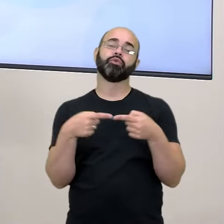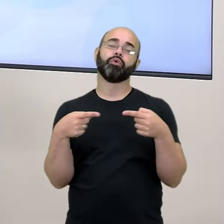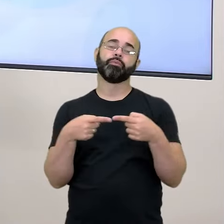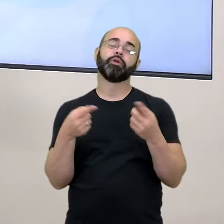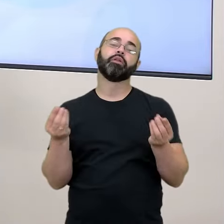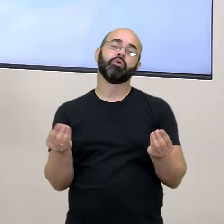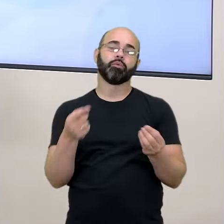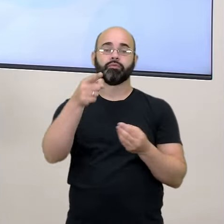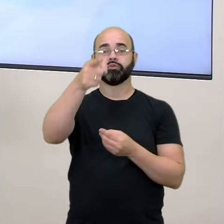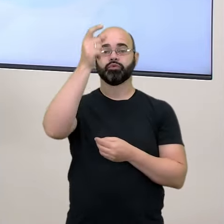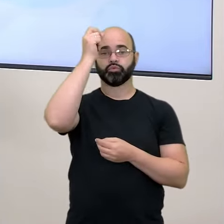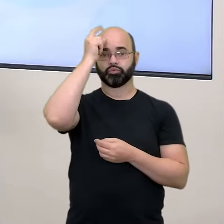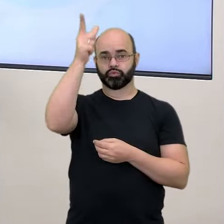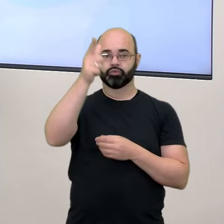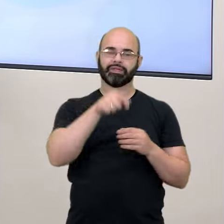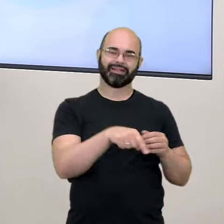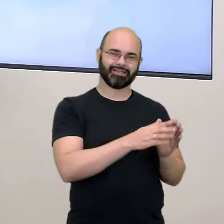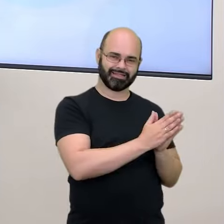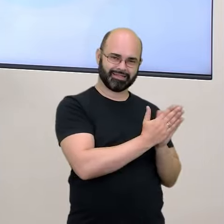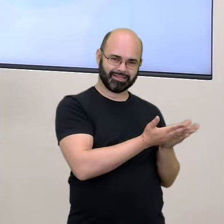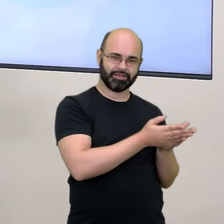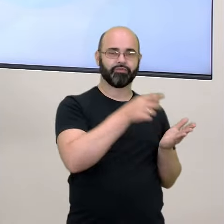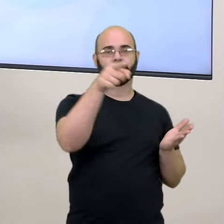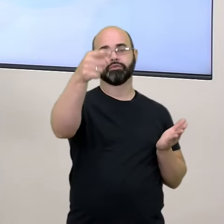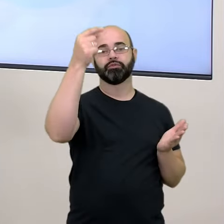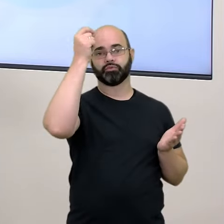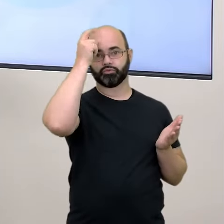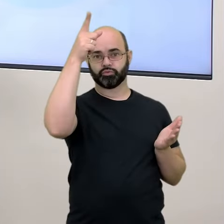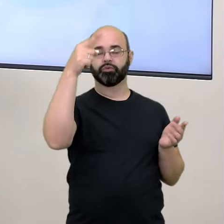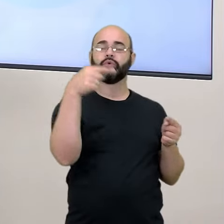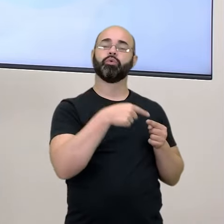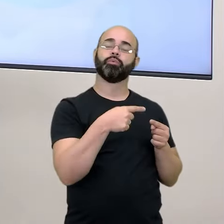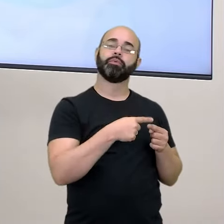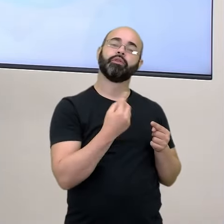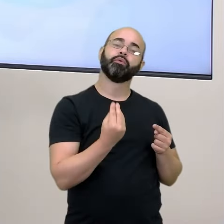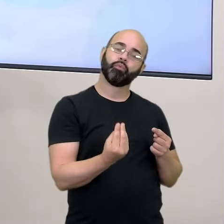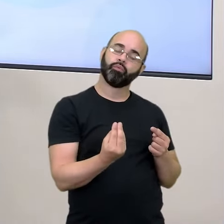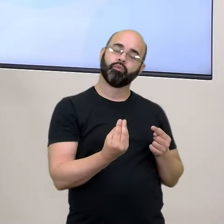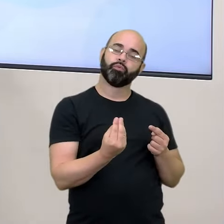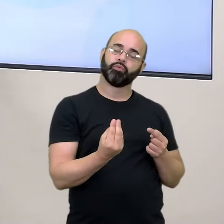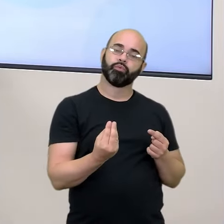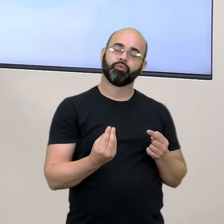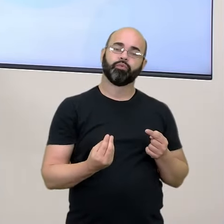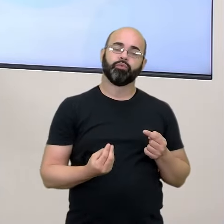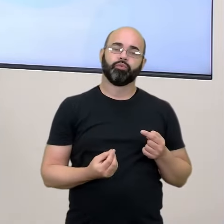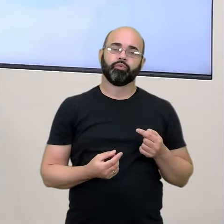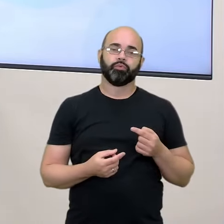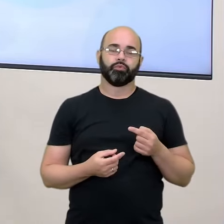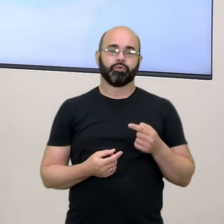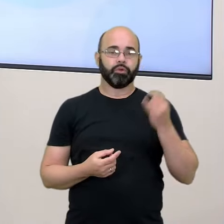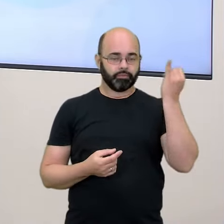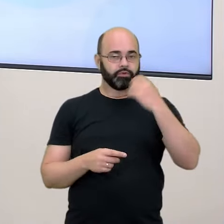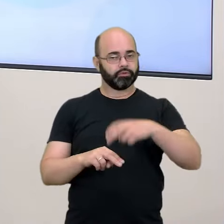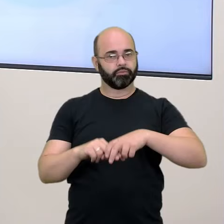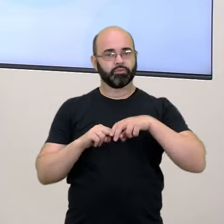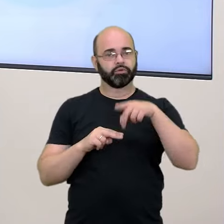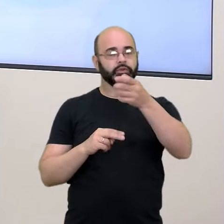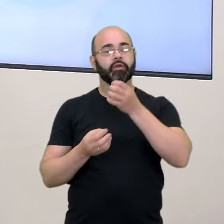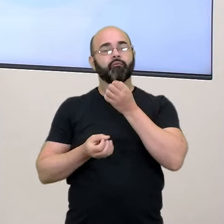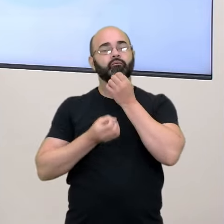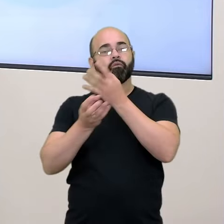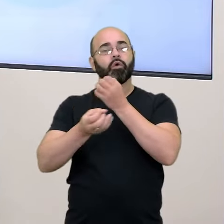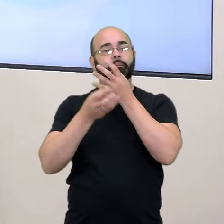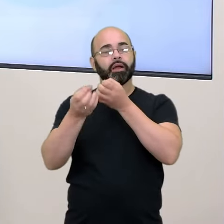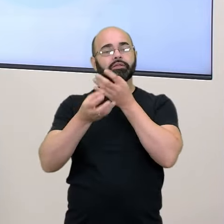sua cultura. Por isso que essa aula é importantíssima. Por quê? Porque a ideia é você trocar informações.